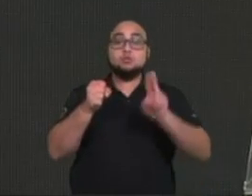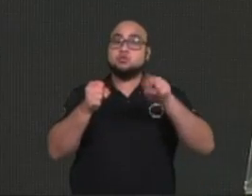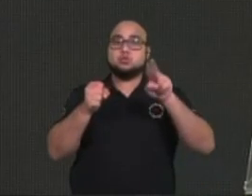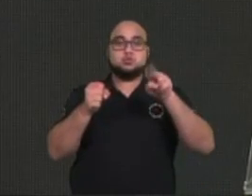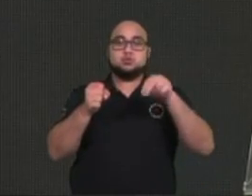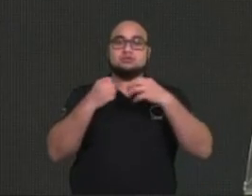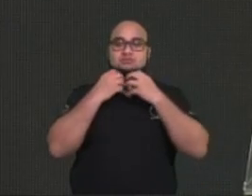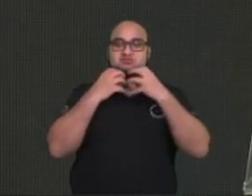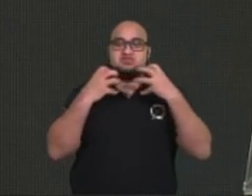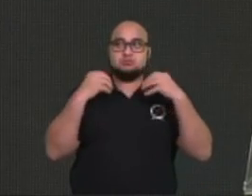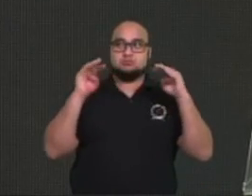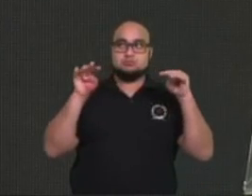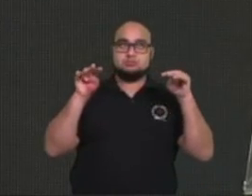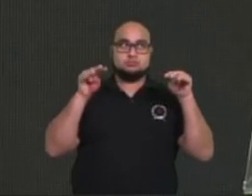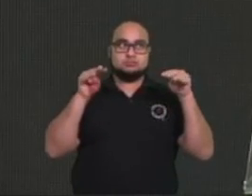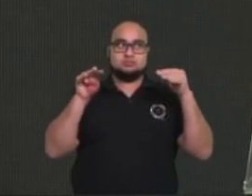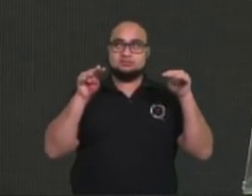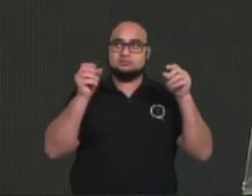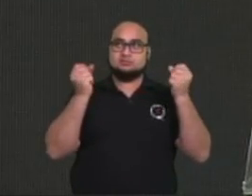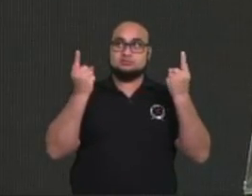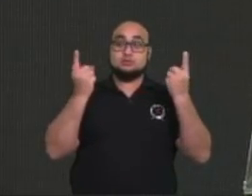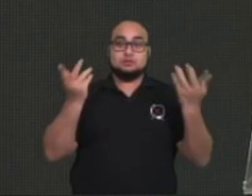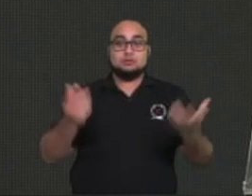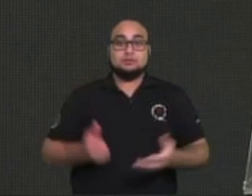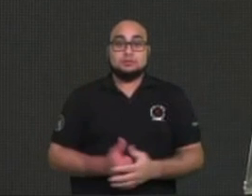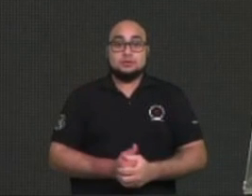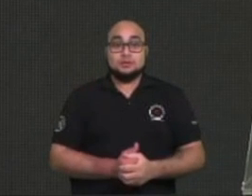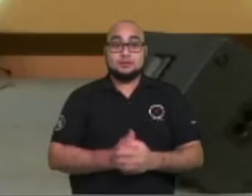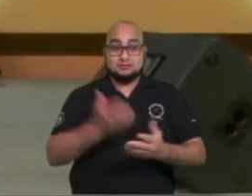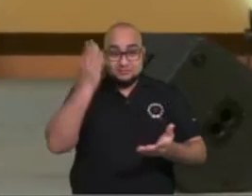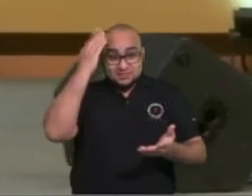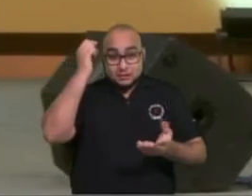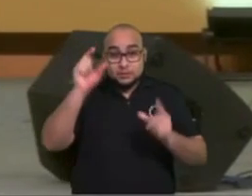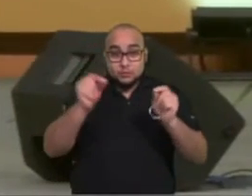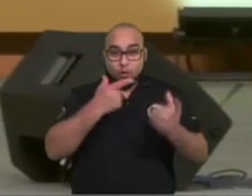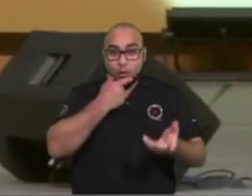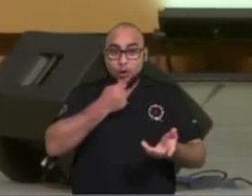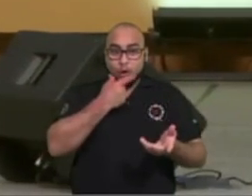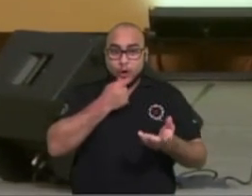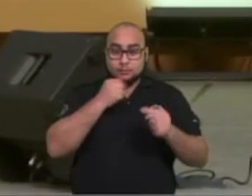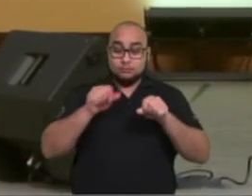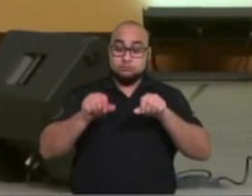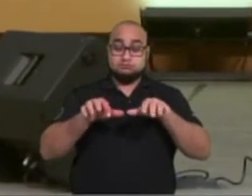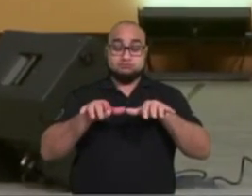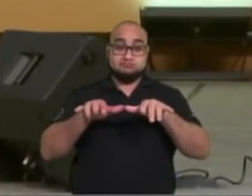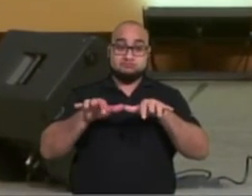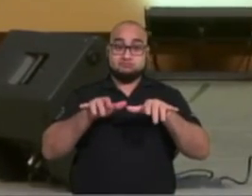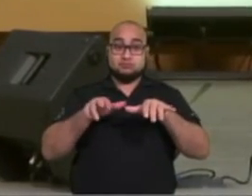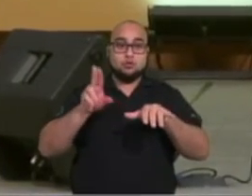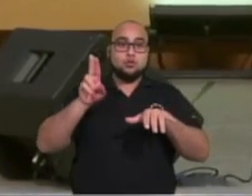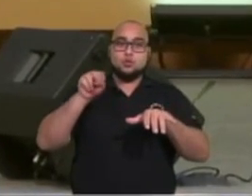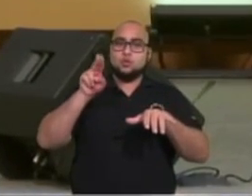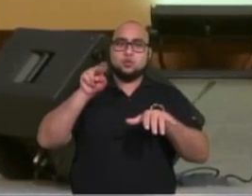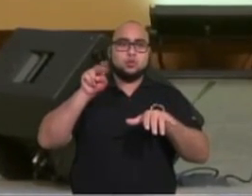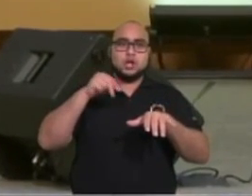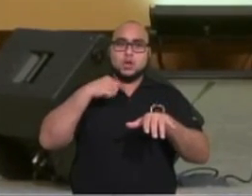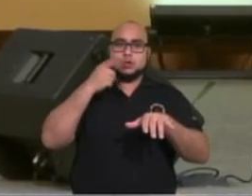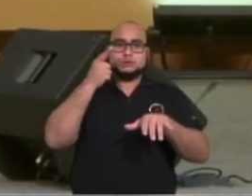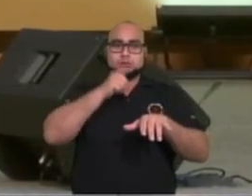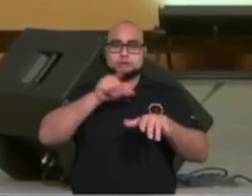E aí Olá você sabia que o professor de Beethoven falou você nunca vai conseguir escrever uma partitura